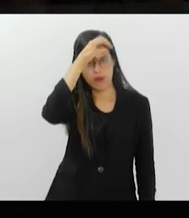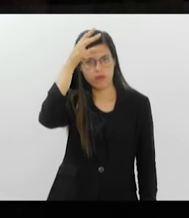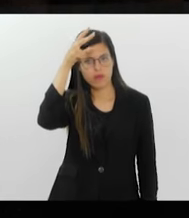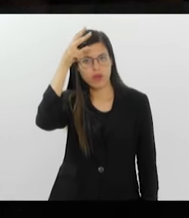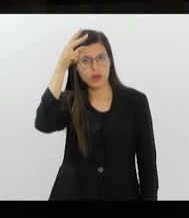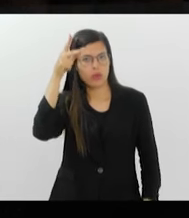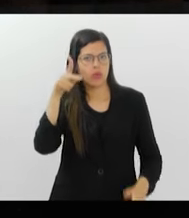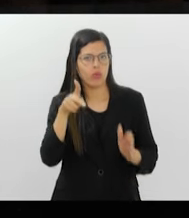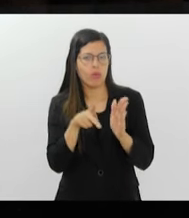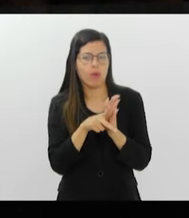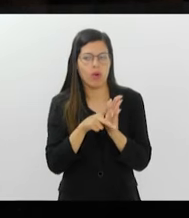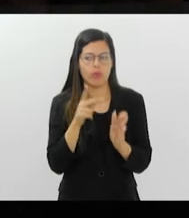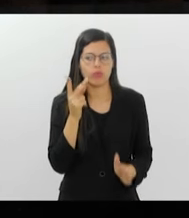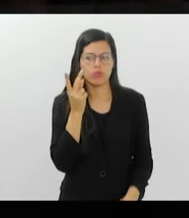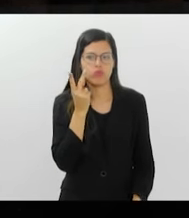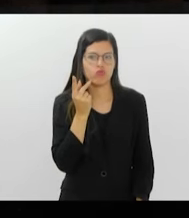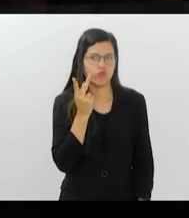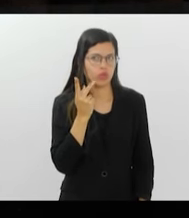Fortaleza.